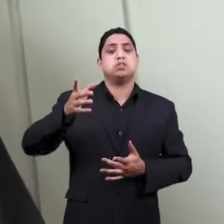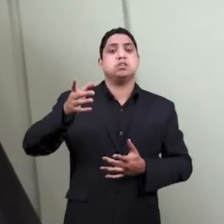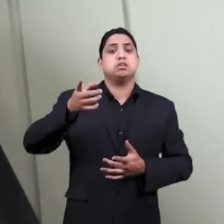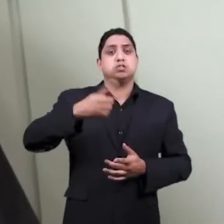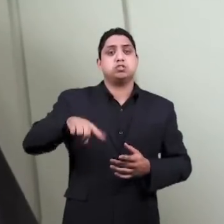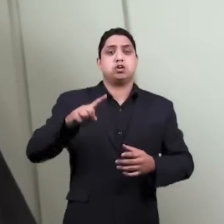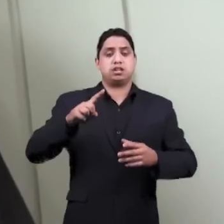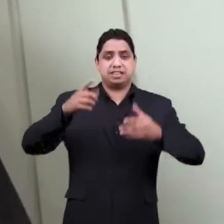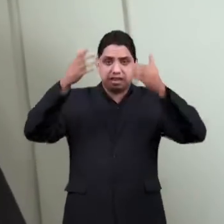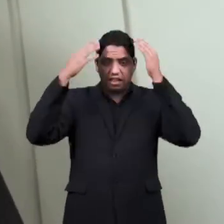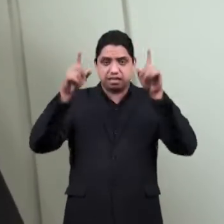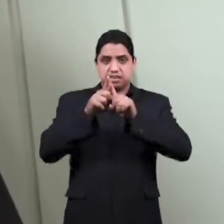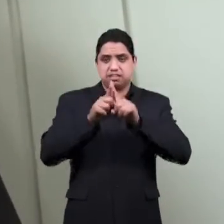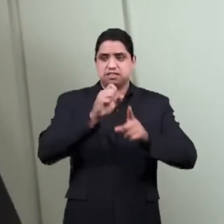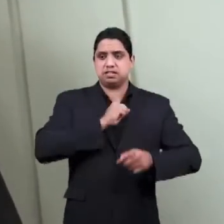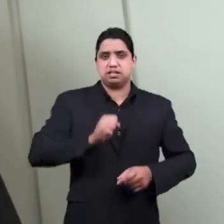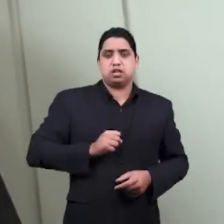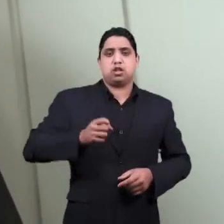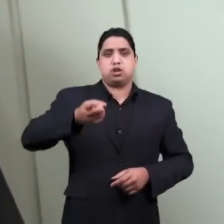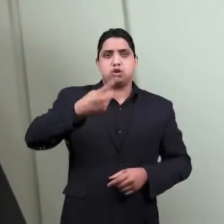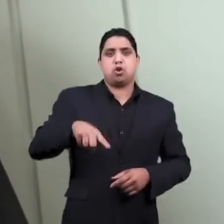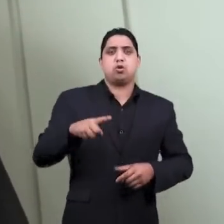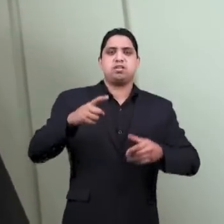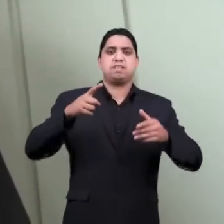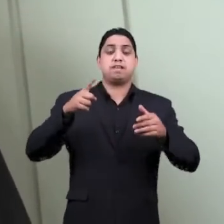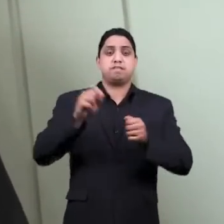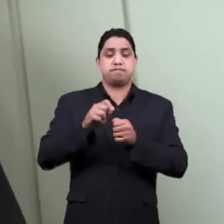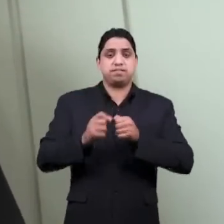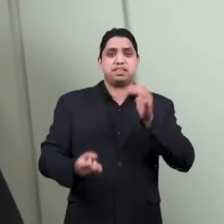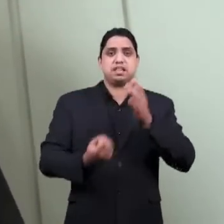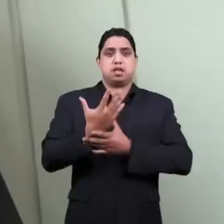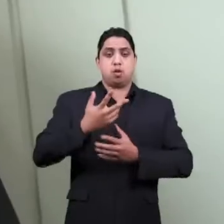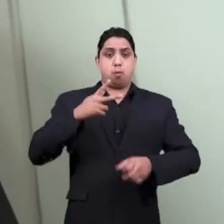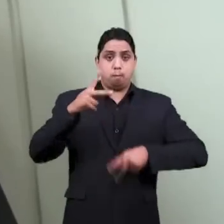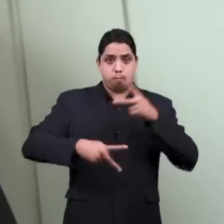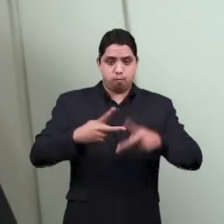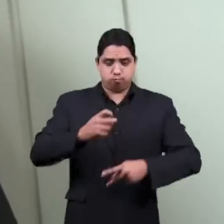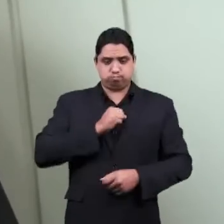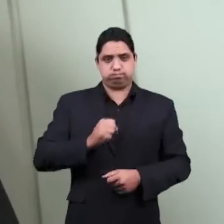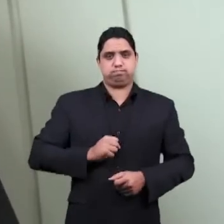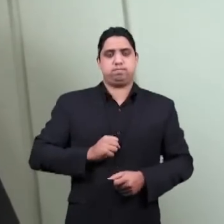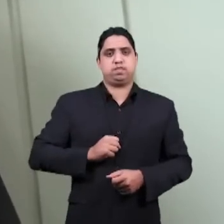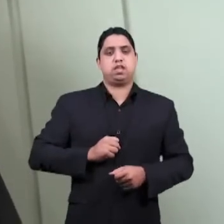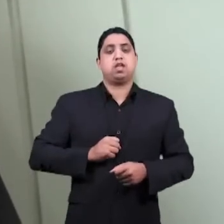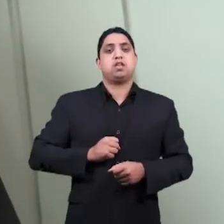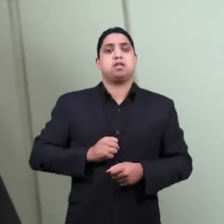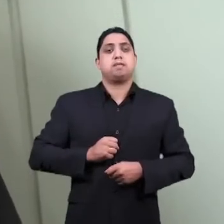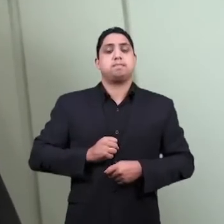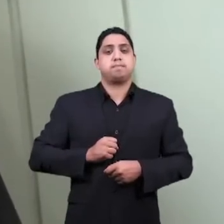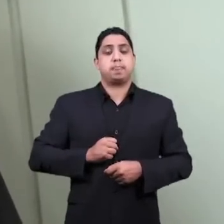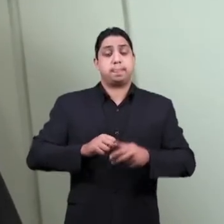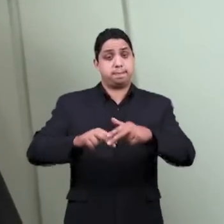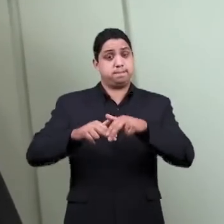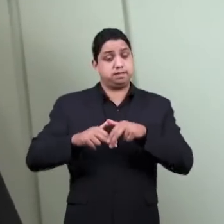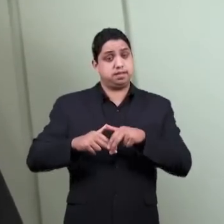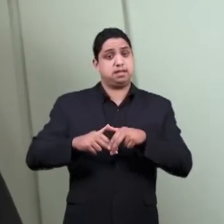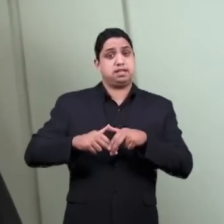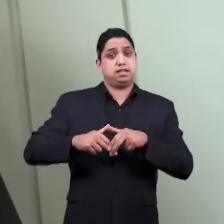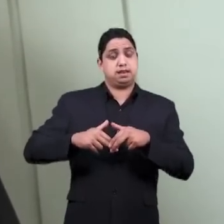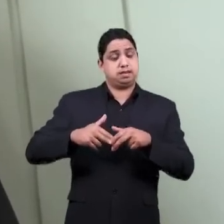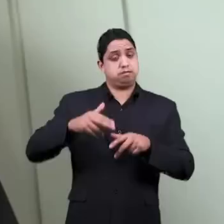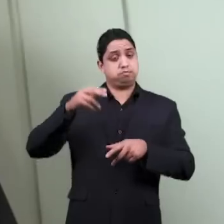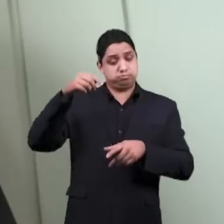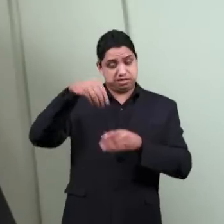fará reis e sacerdotes. Nós seremos feitos nação sacerdotal, conforme as palavras